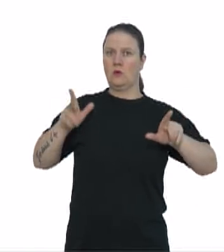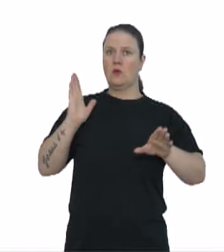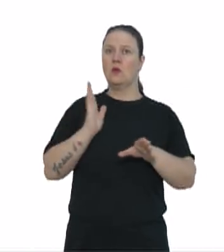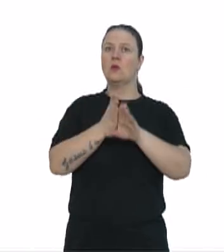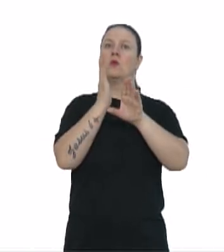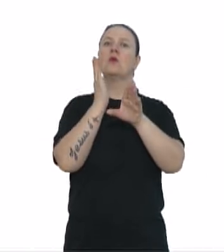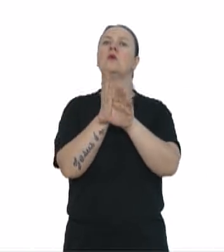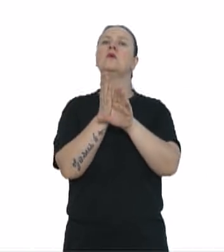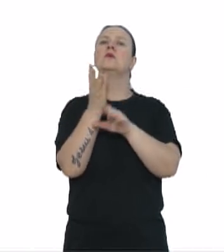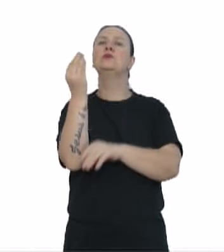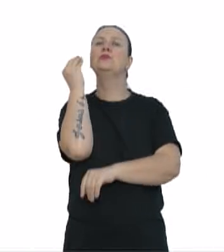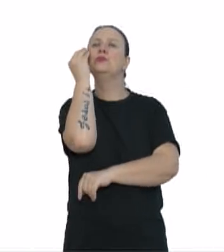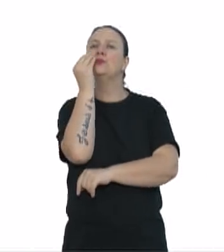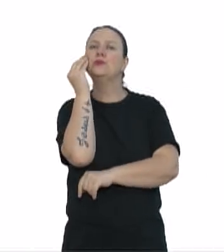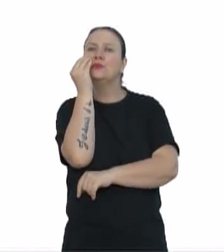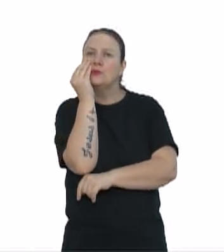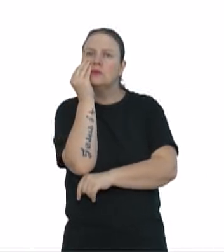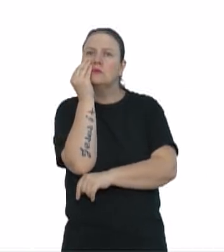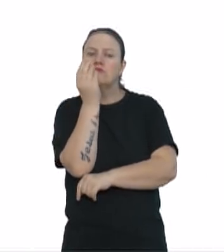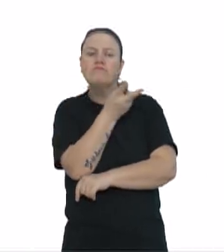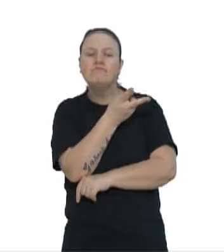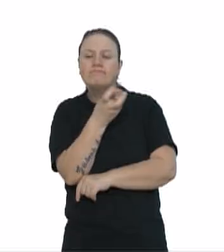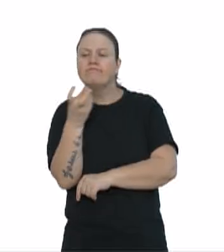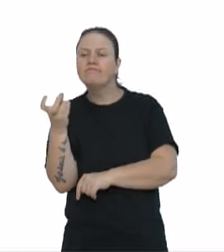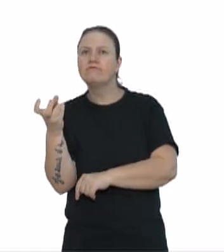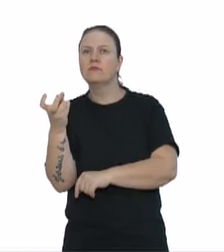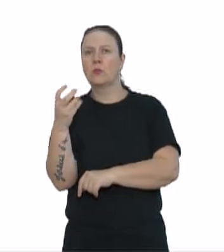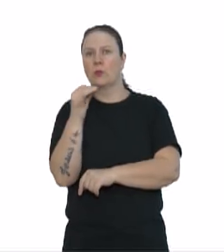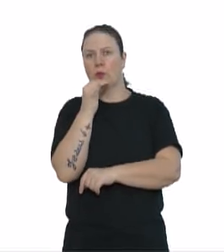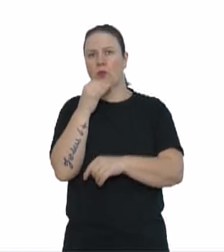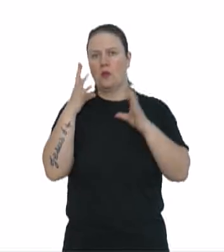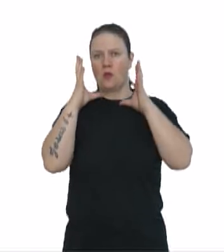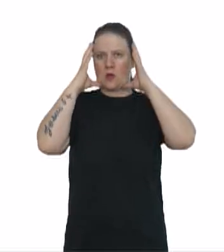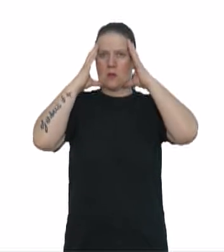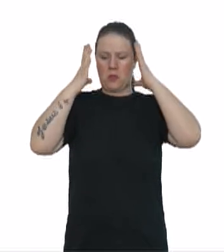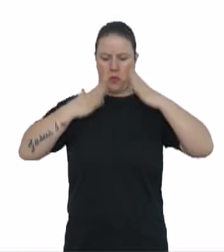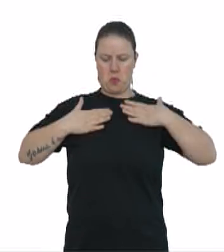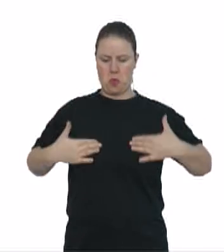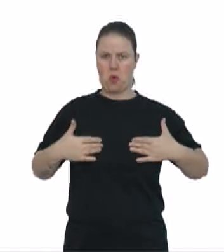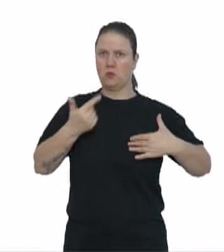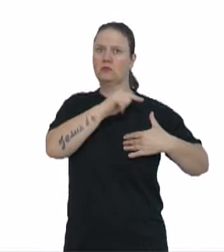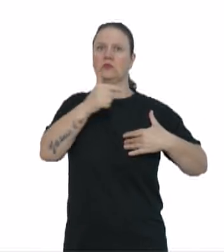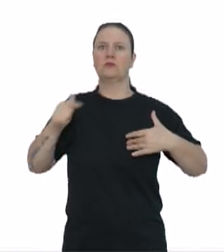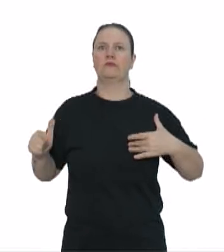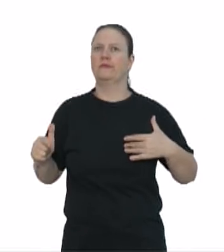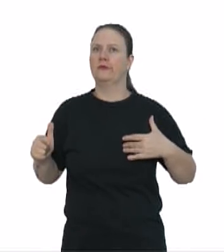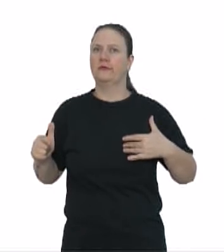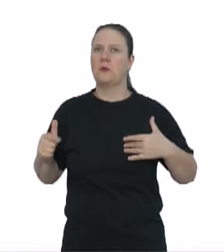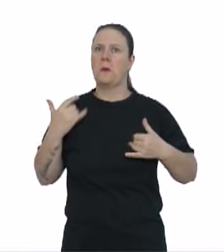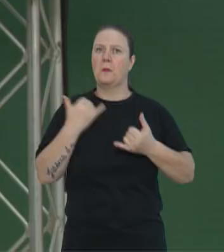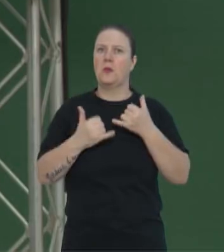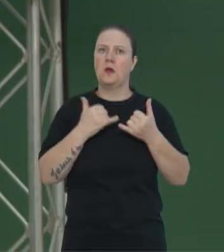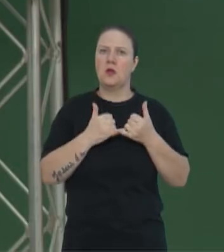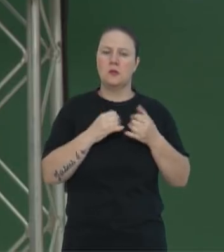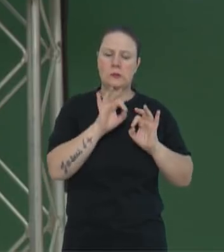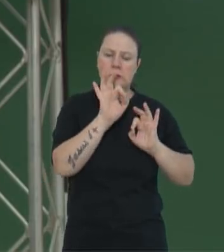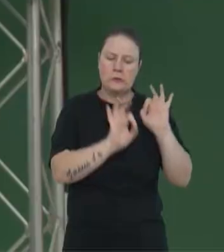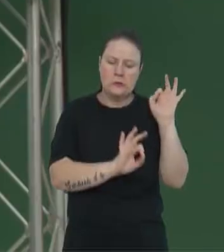aqueles materiais. Uma cabeça sem corpo e programada para a produtividade. Então, se a gente analisar, o